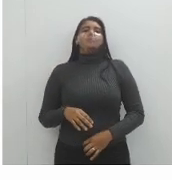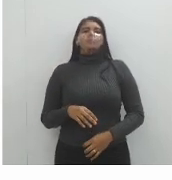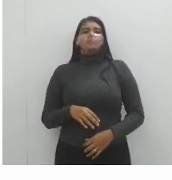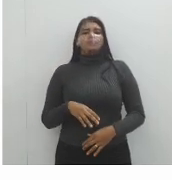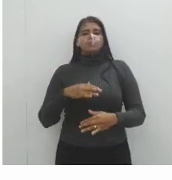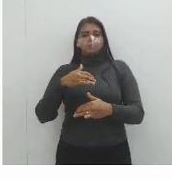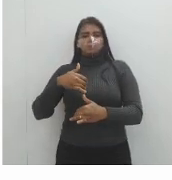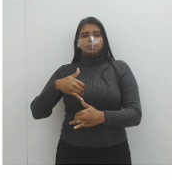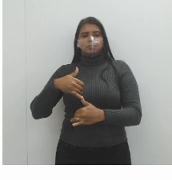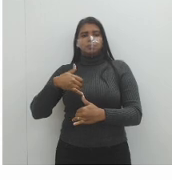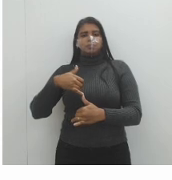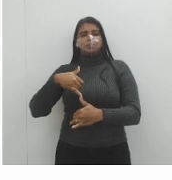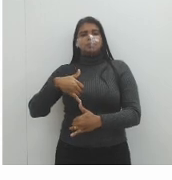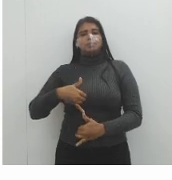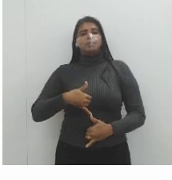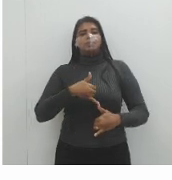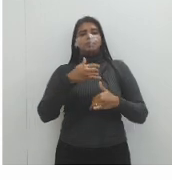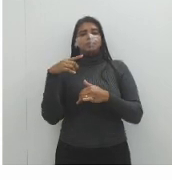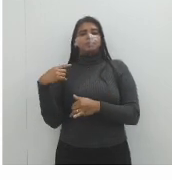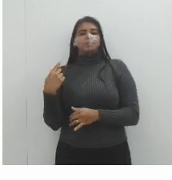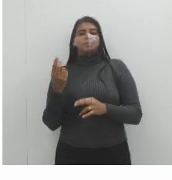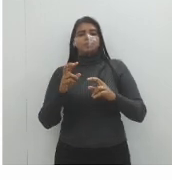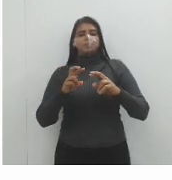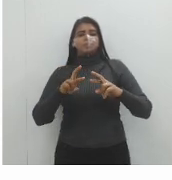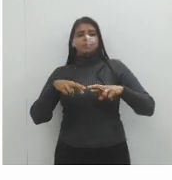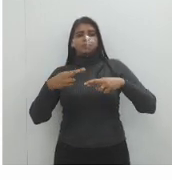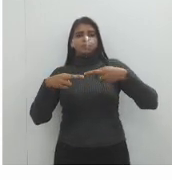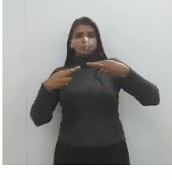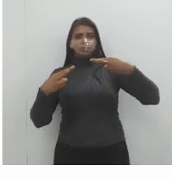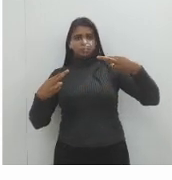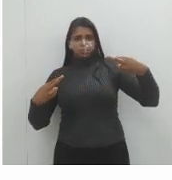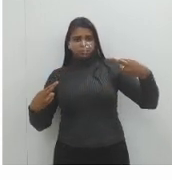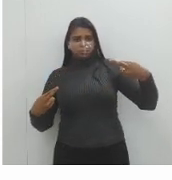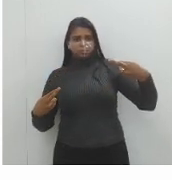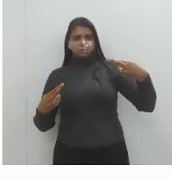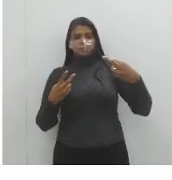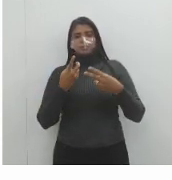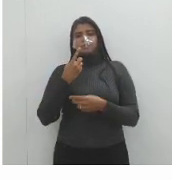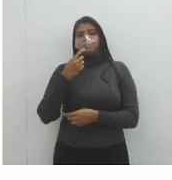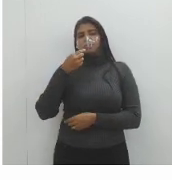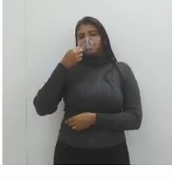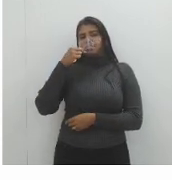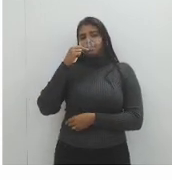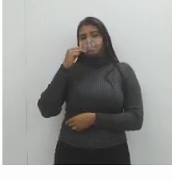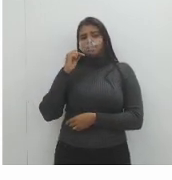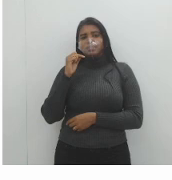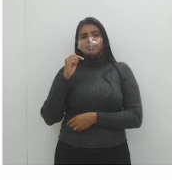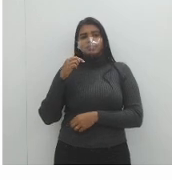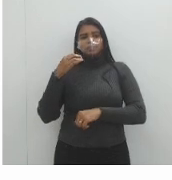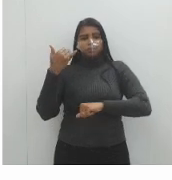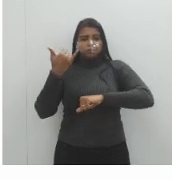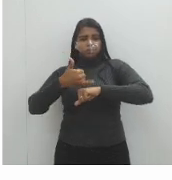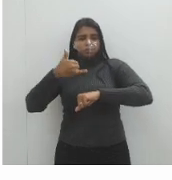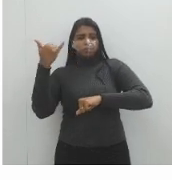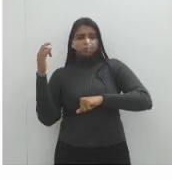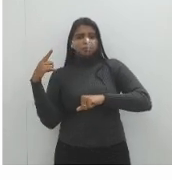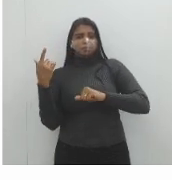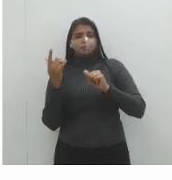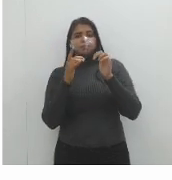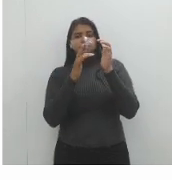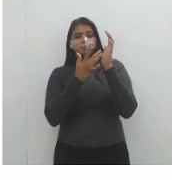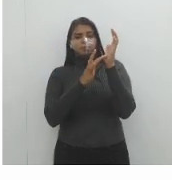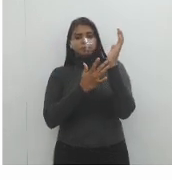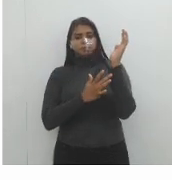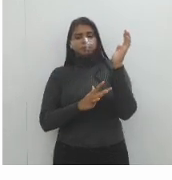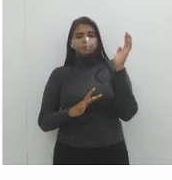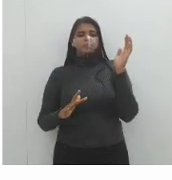em nosso DNA, o cálcio em nossos dentes, o ferro em nosso sangue, o